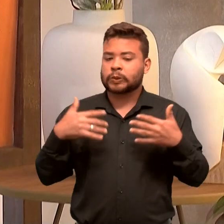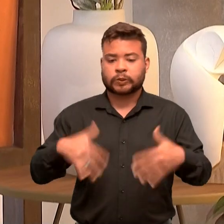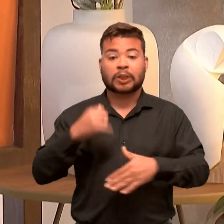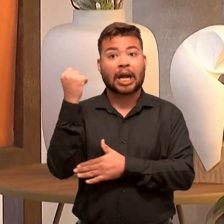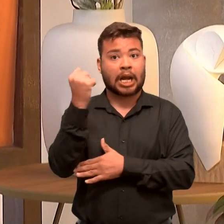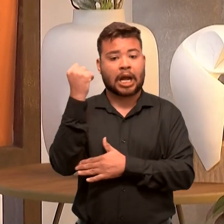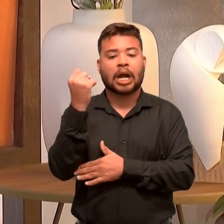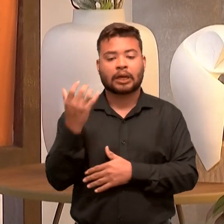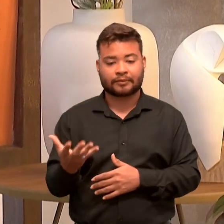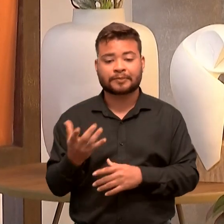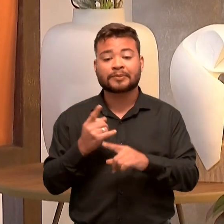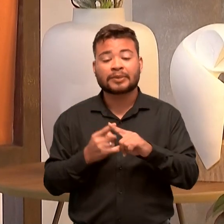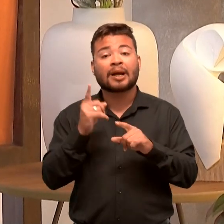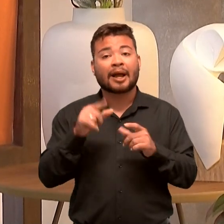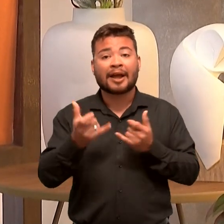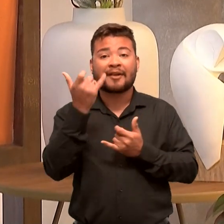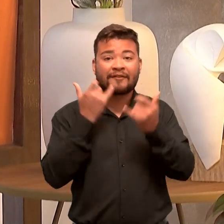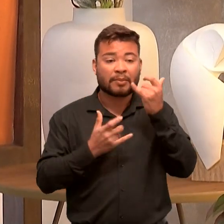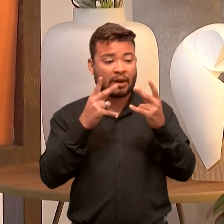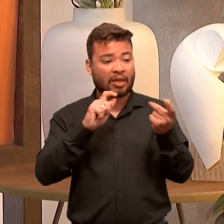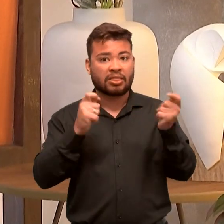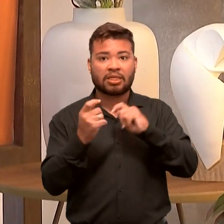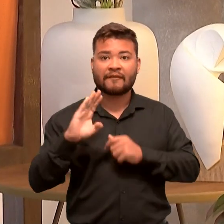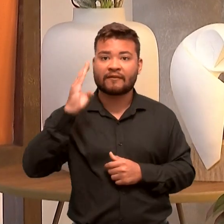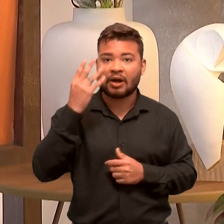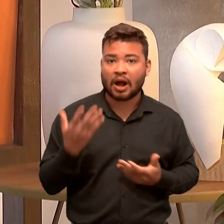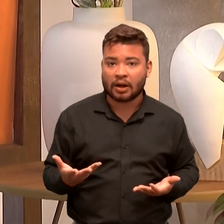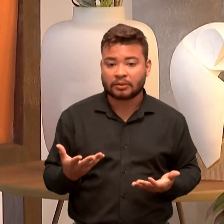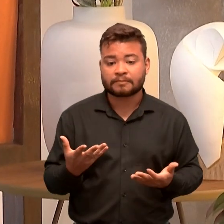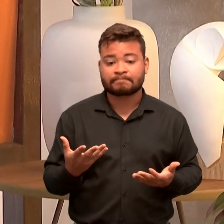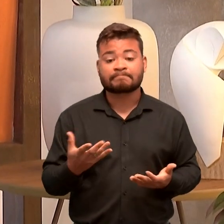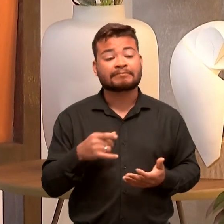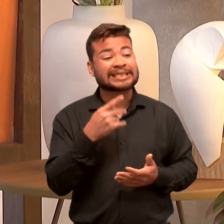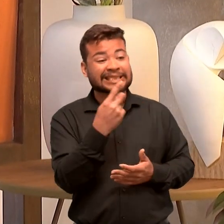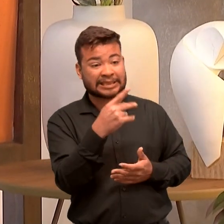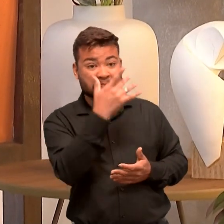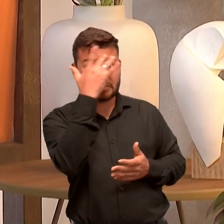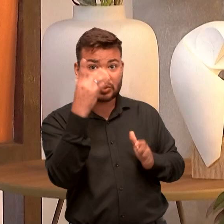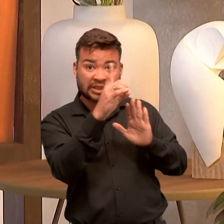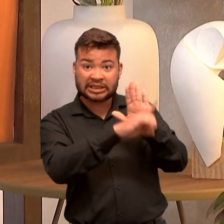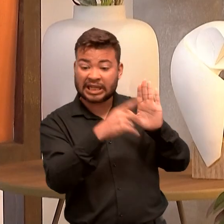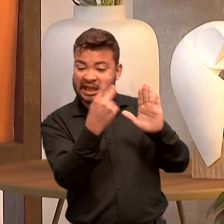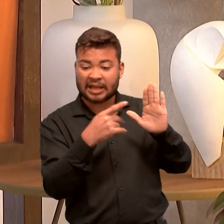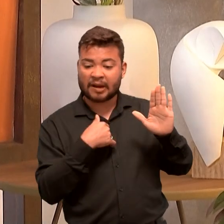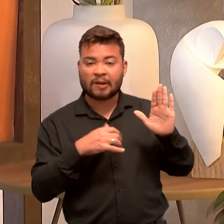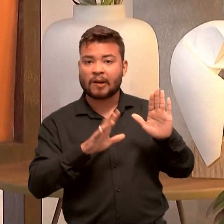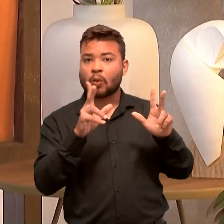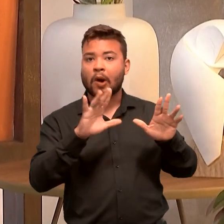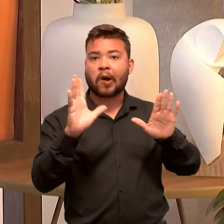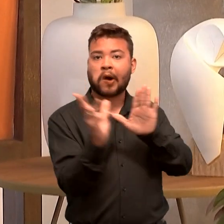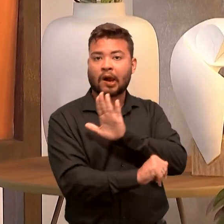porque é uma falsificação de informação, é uma inapropriação, é uma apropriação indevida de um conhecimento